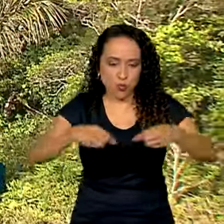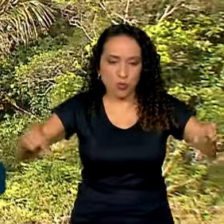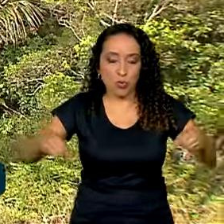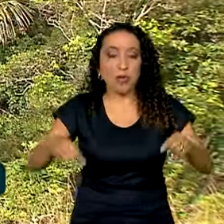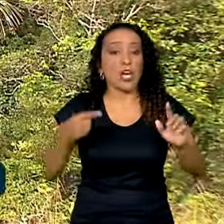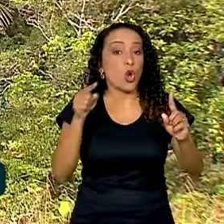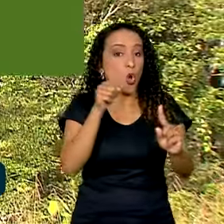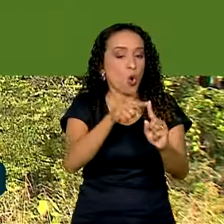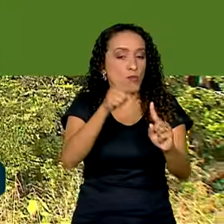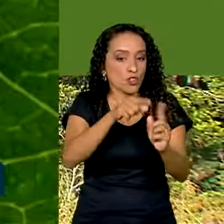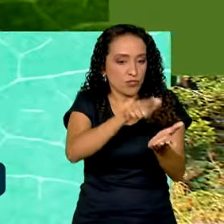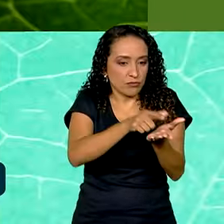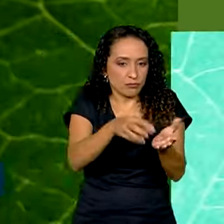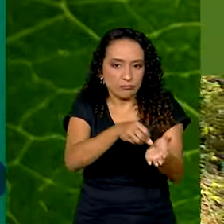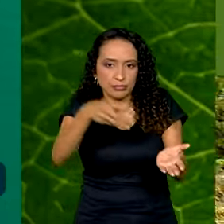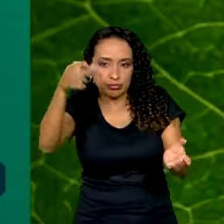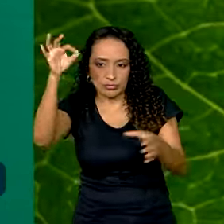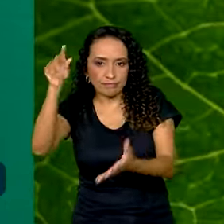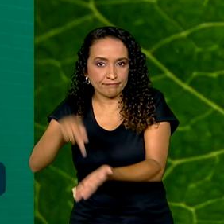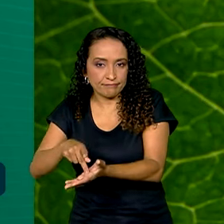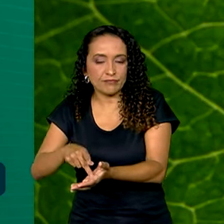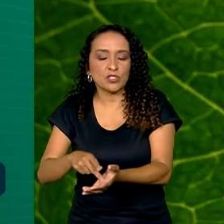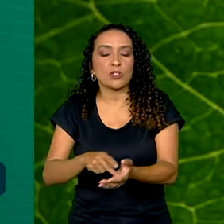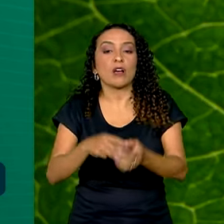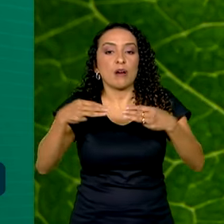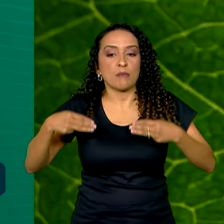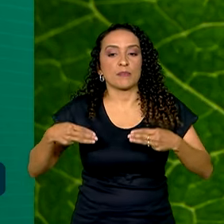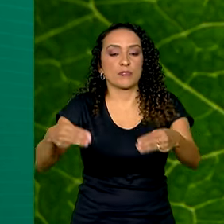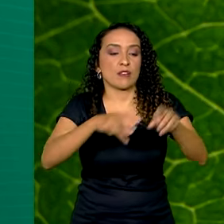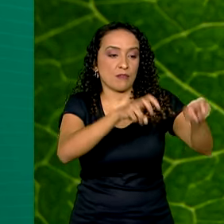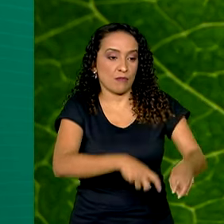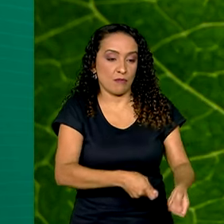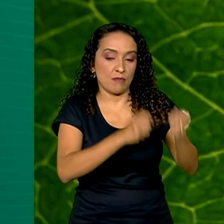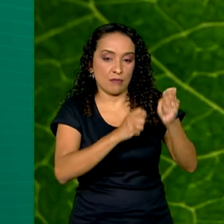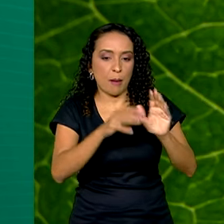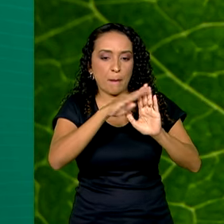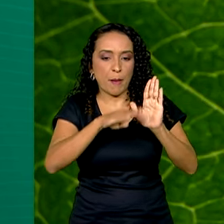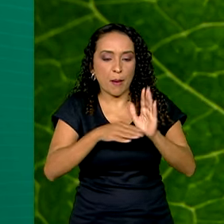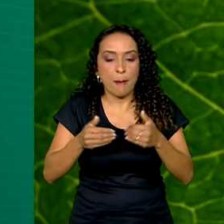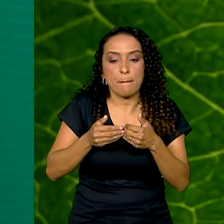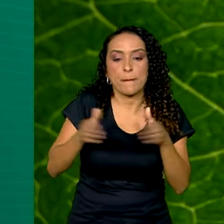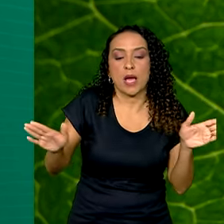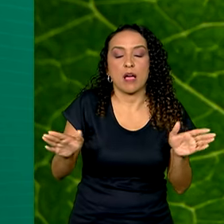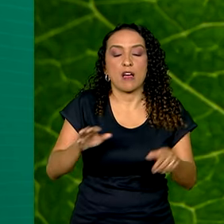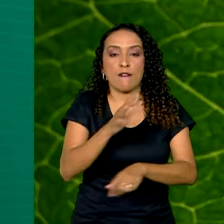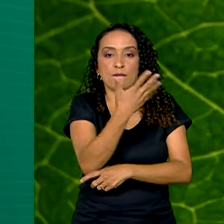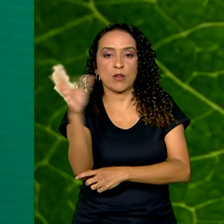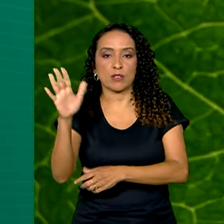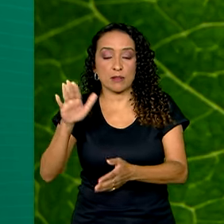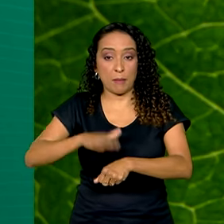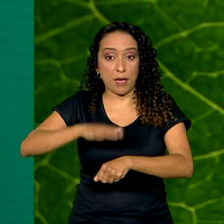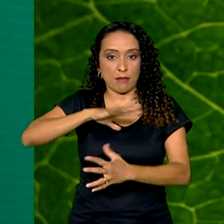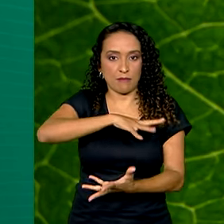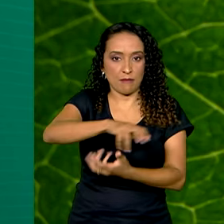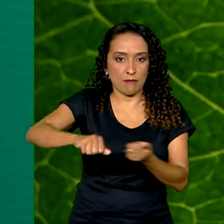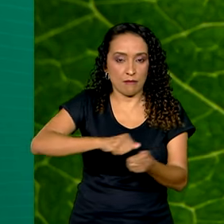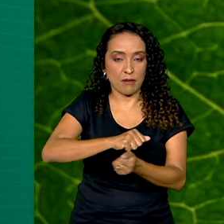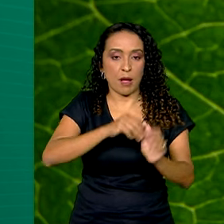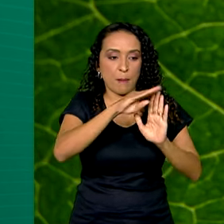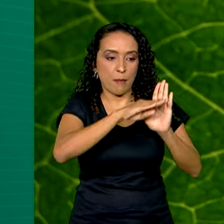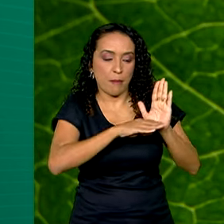objetivo do papel, o Ministério da Agricultura e Pecuária lançou três ações do Plano Floresta Mais Sustentável. O Plano